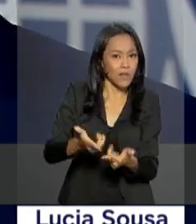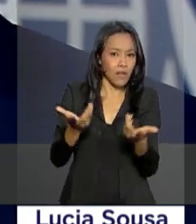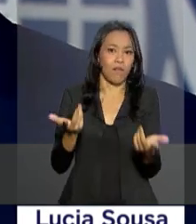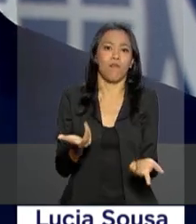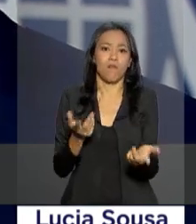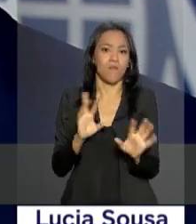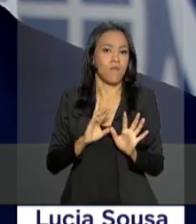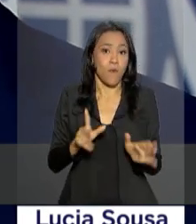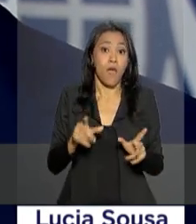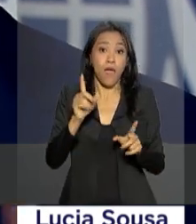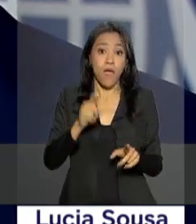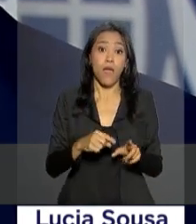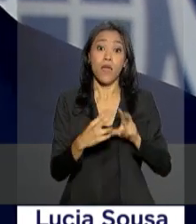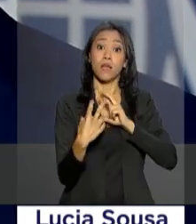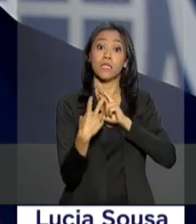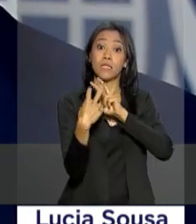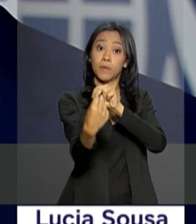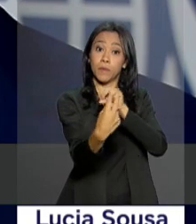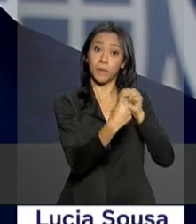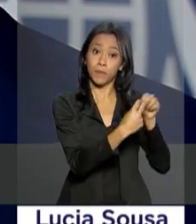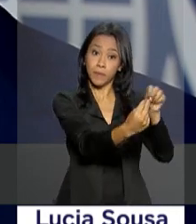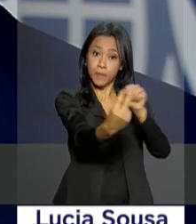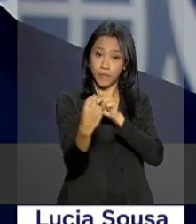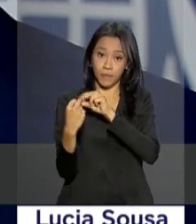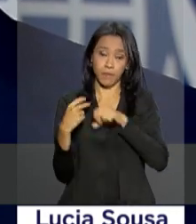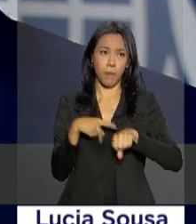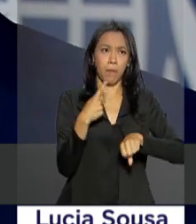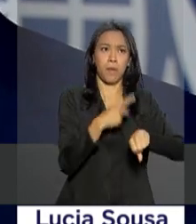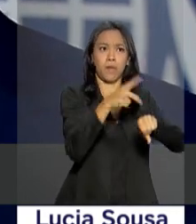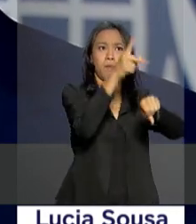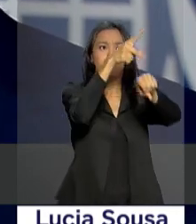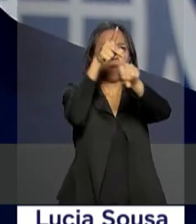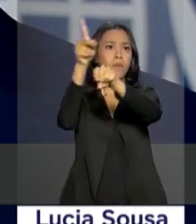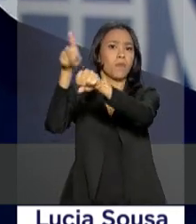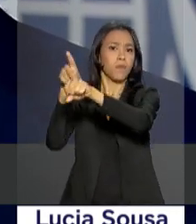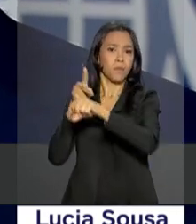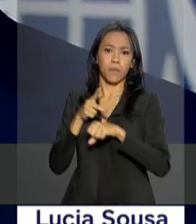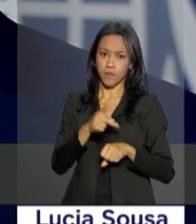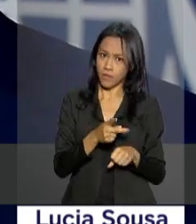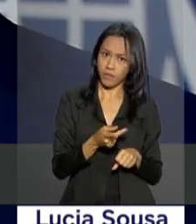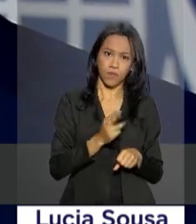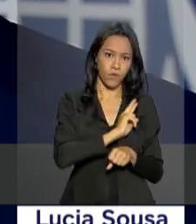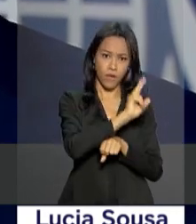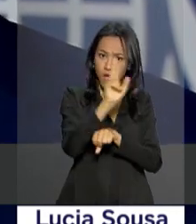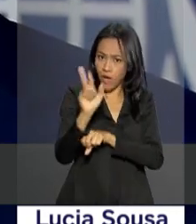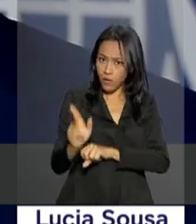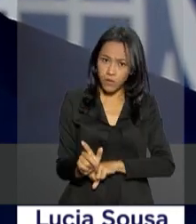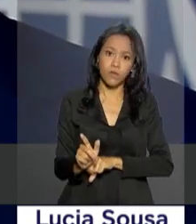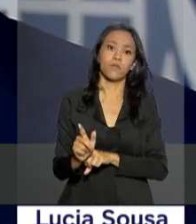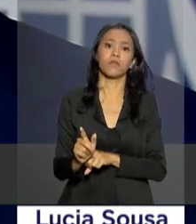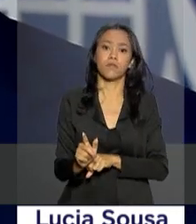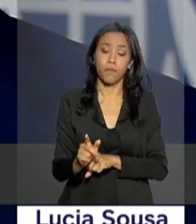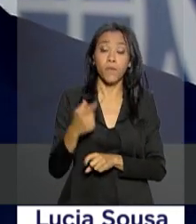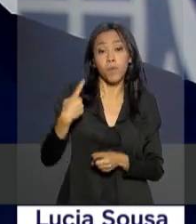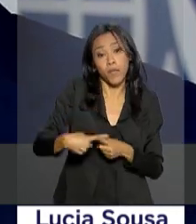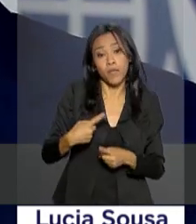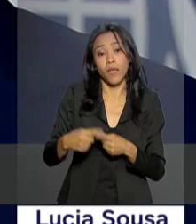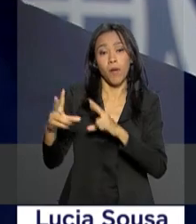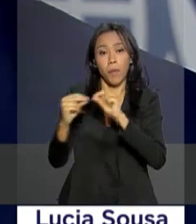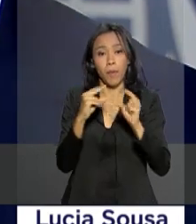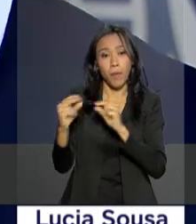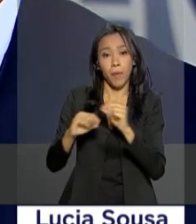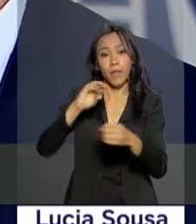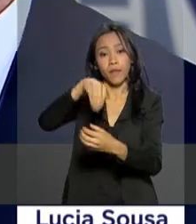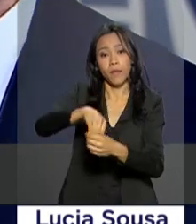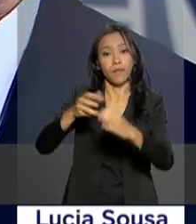diplomacia inter está bom estadual interpaíses né ou seja você tem a diplomacia parlamentar você tem